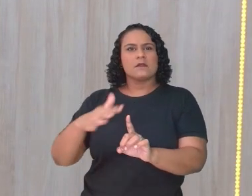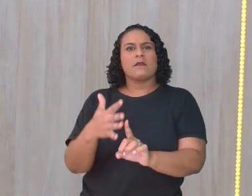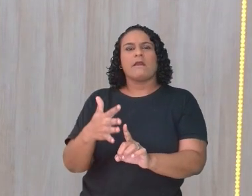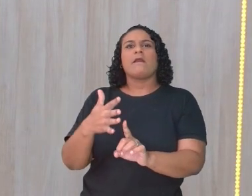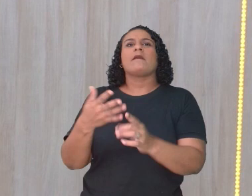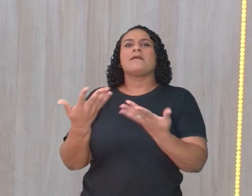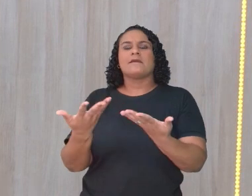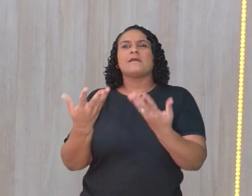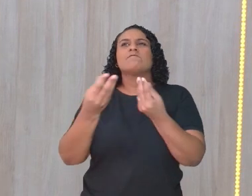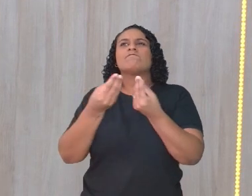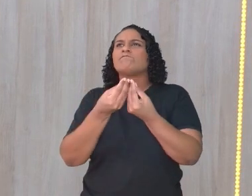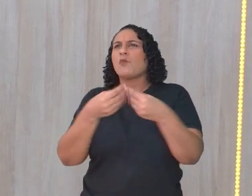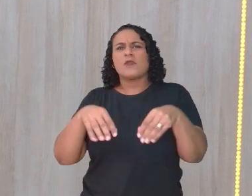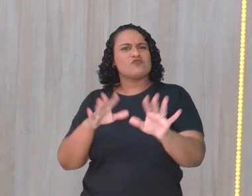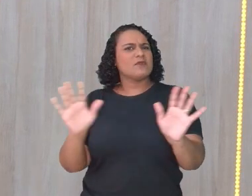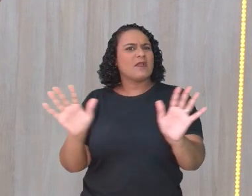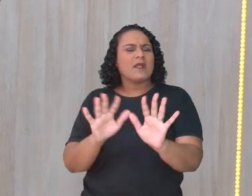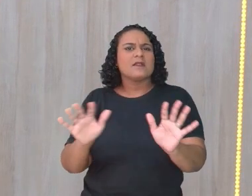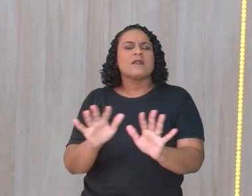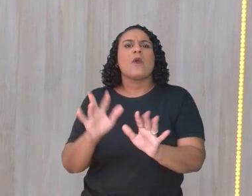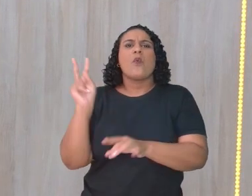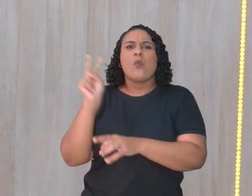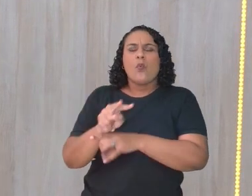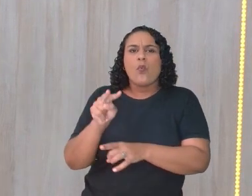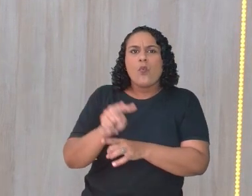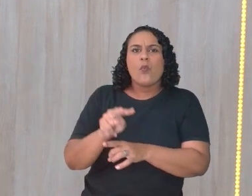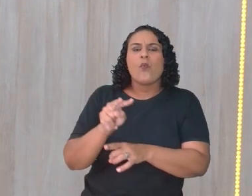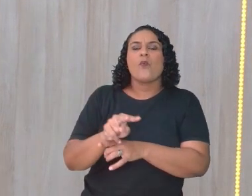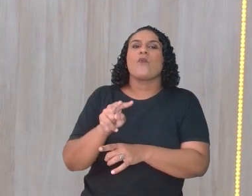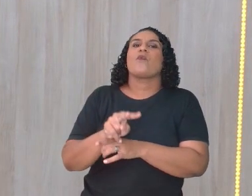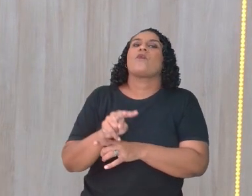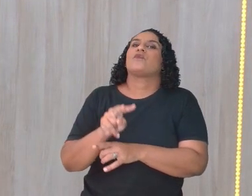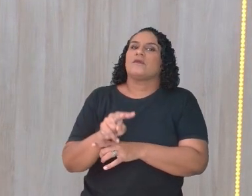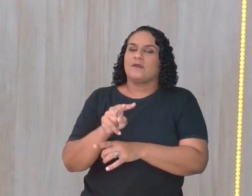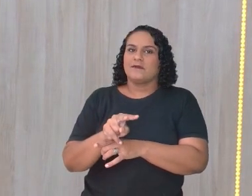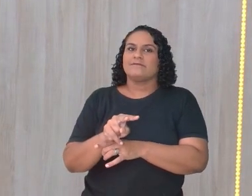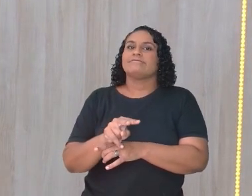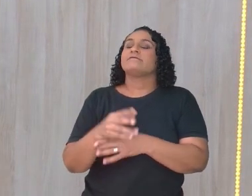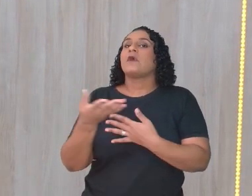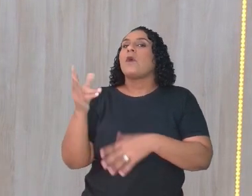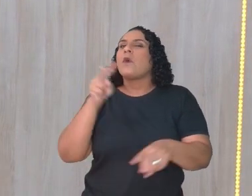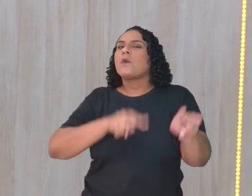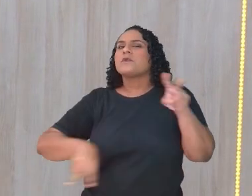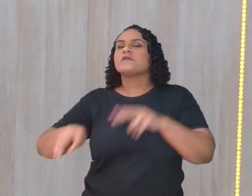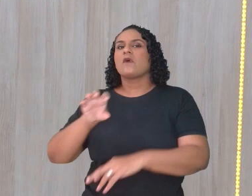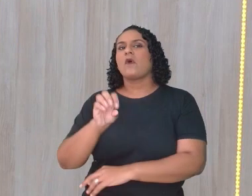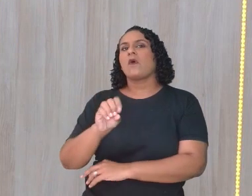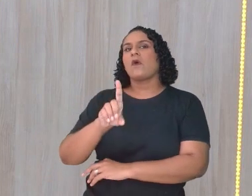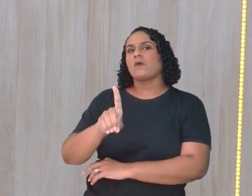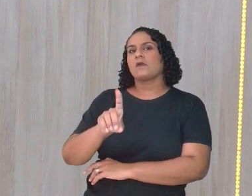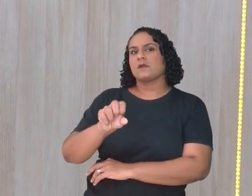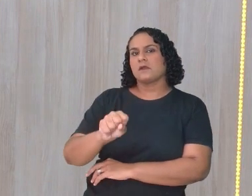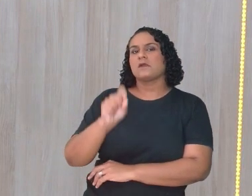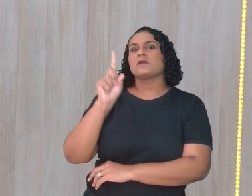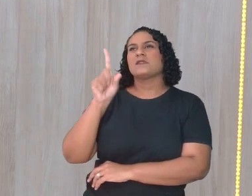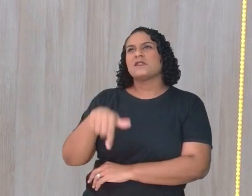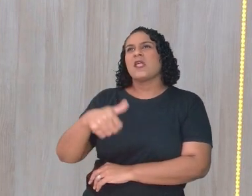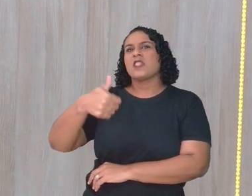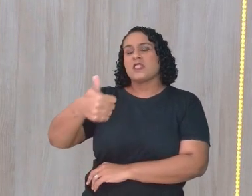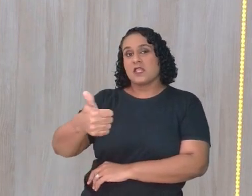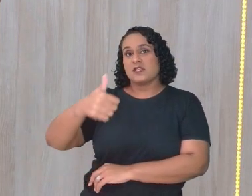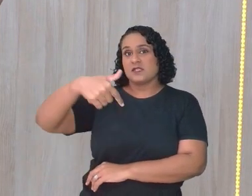também esse olhar de conscientização, né, do desenvolvimento sustentável, observar as ODS que nós vimos que são